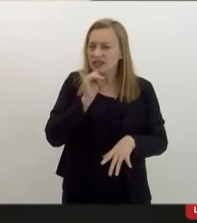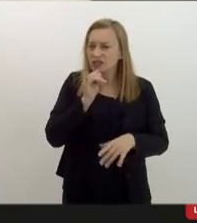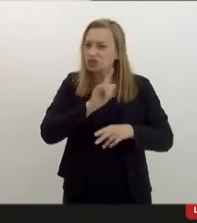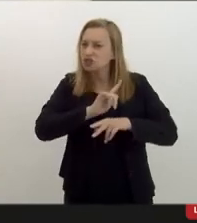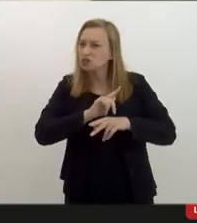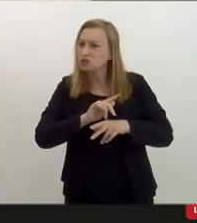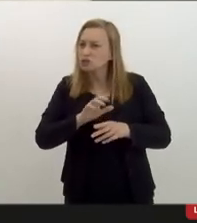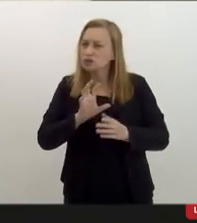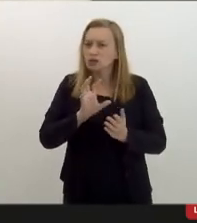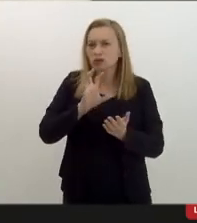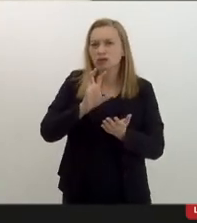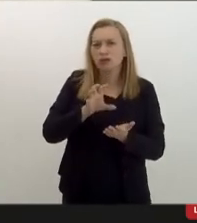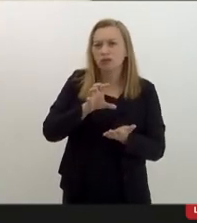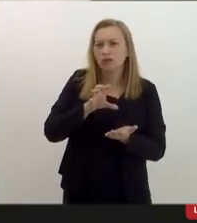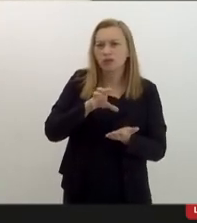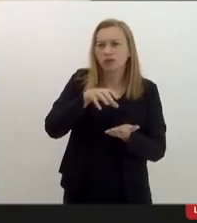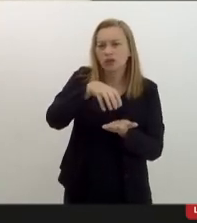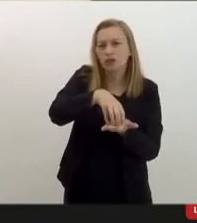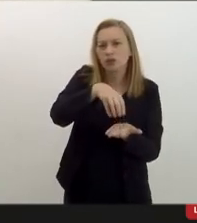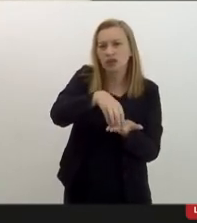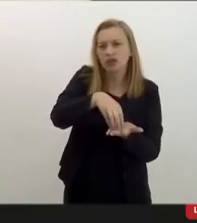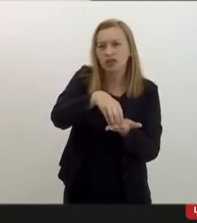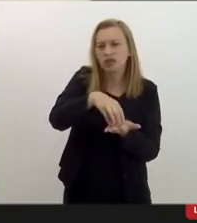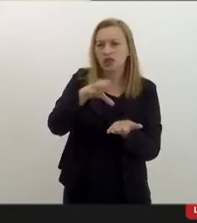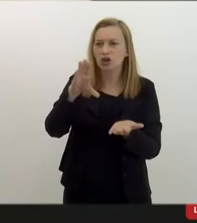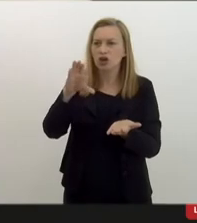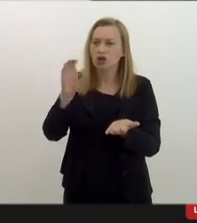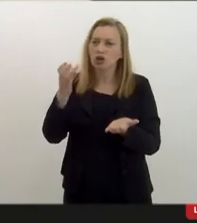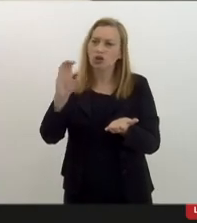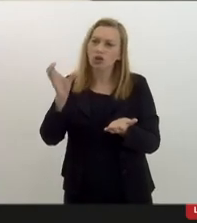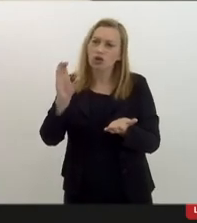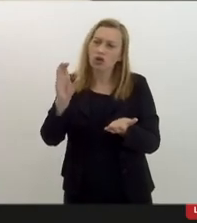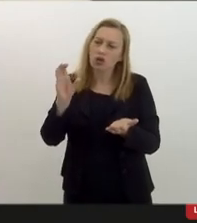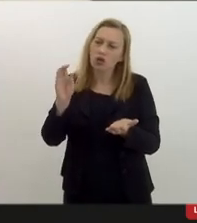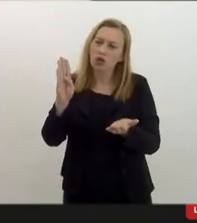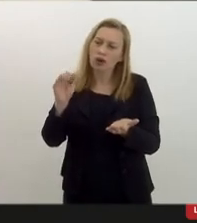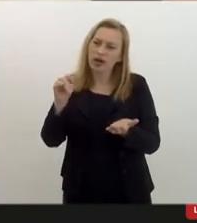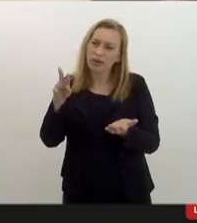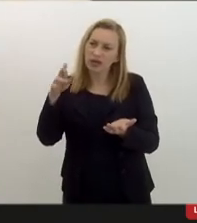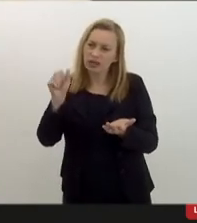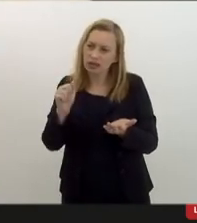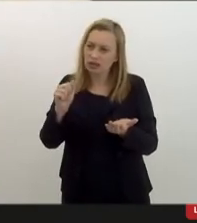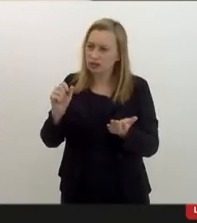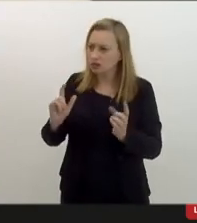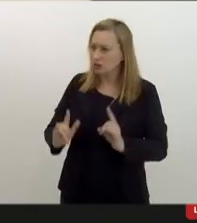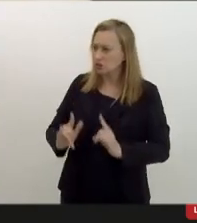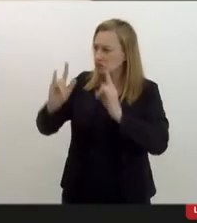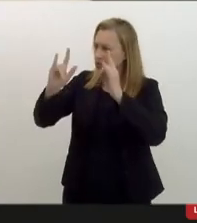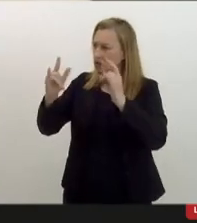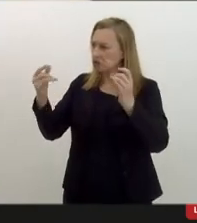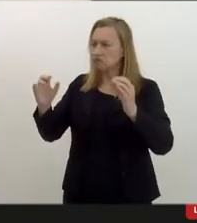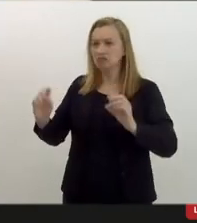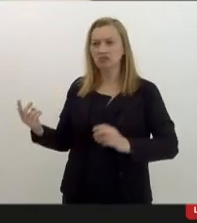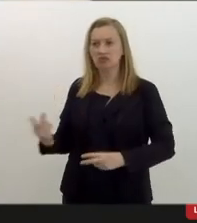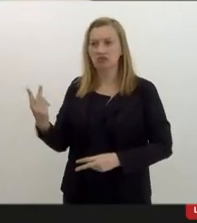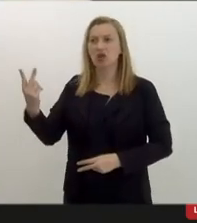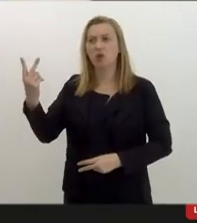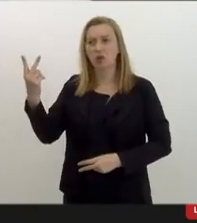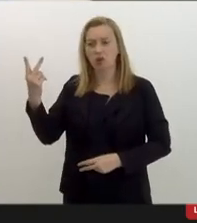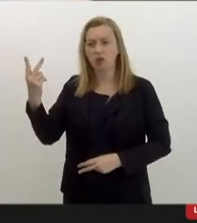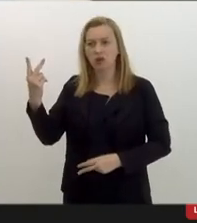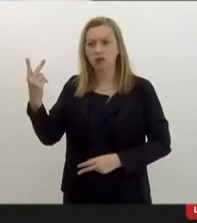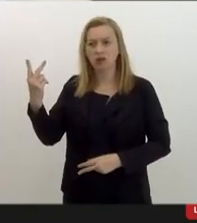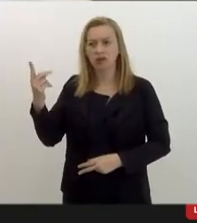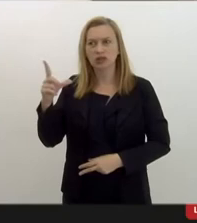é uma série que eu tava caçando um prédio valorizadíssimo preocupe